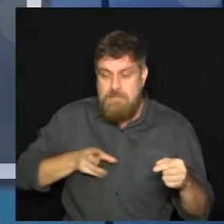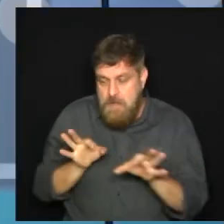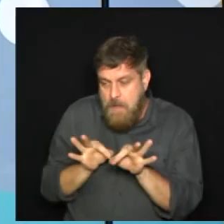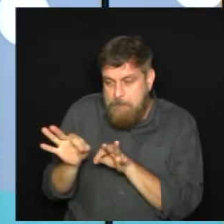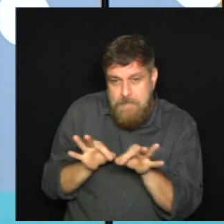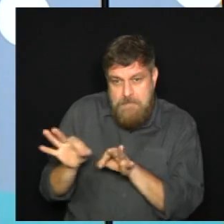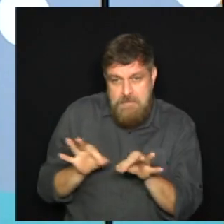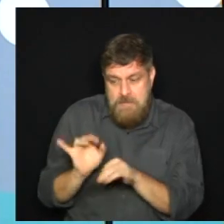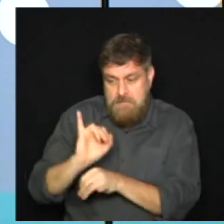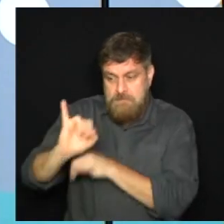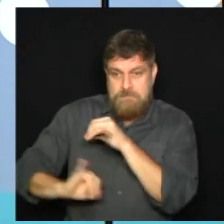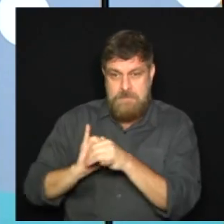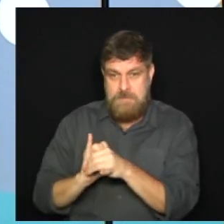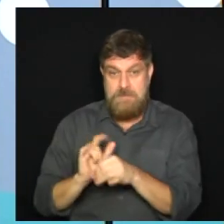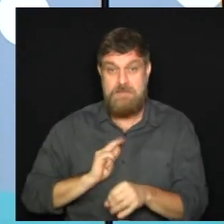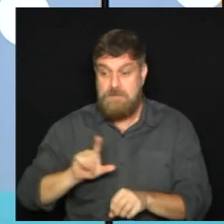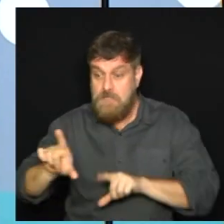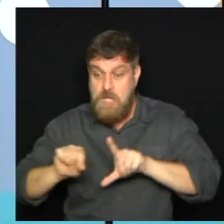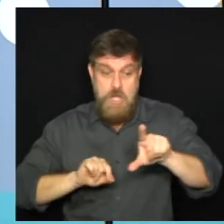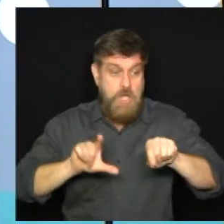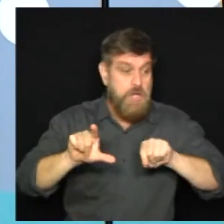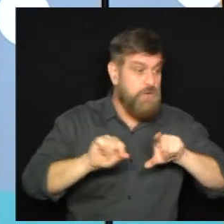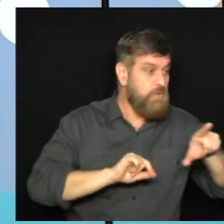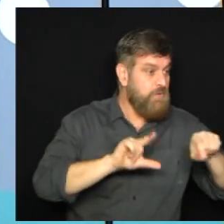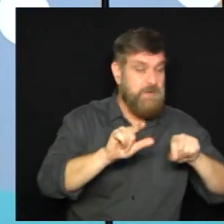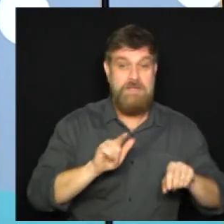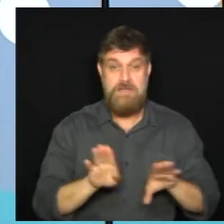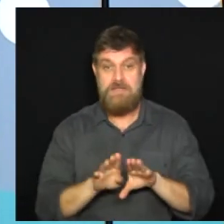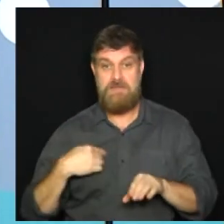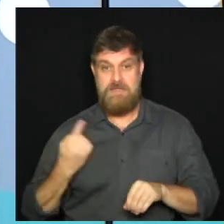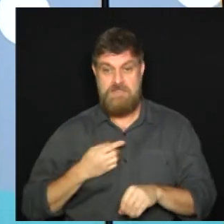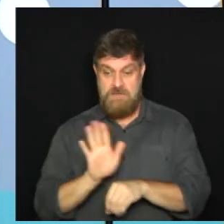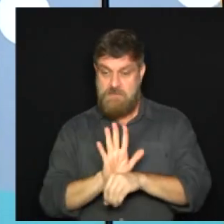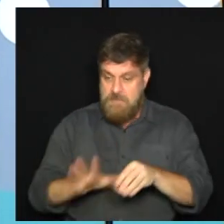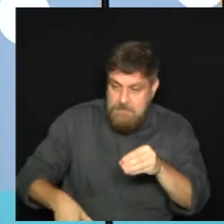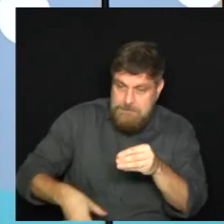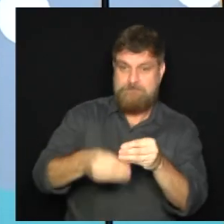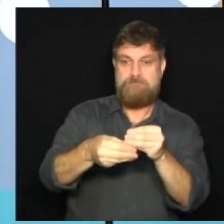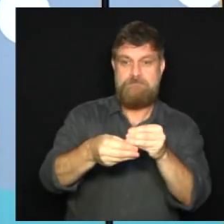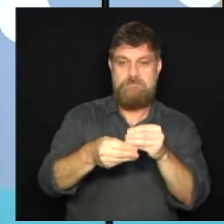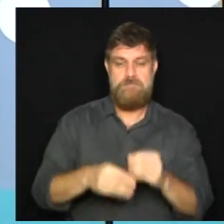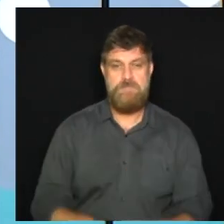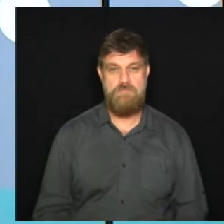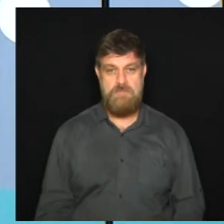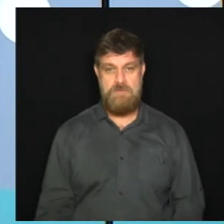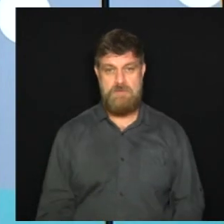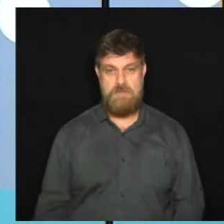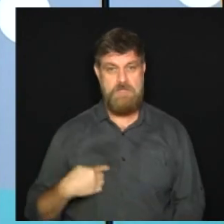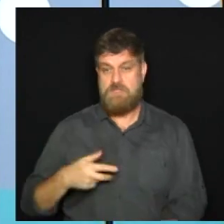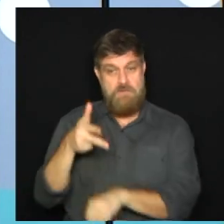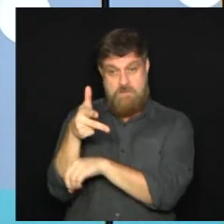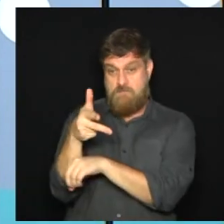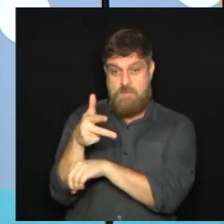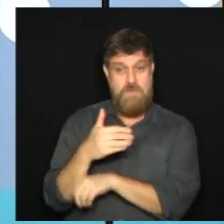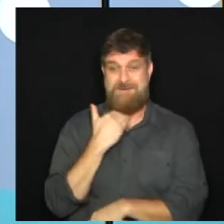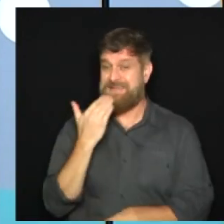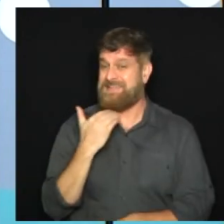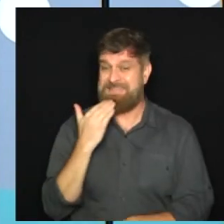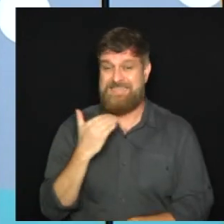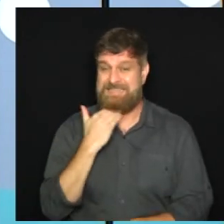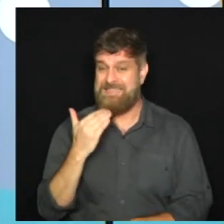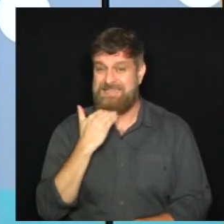e aí grande parte da nossa produção foi tentar assistir esses filmes, achar